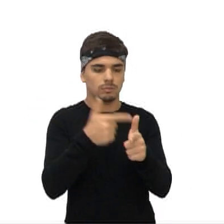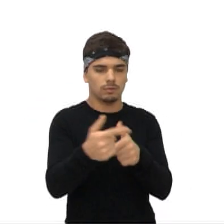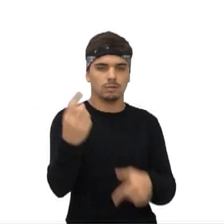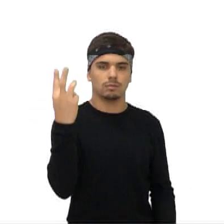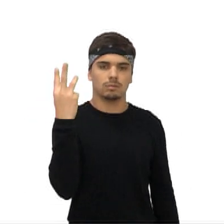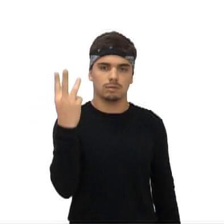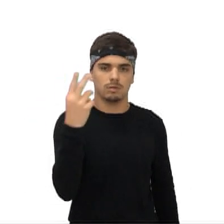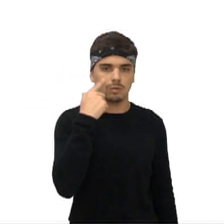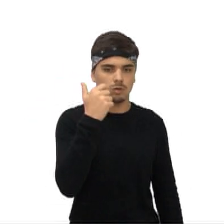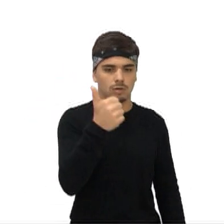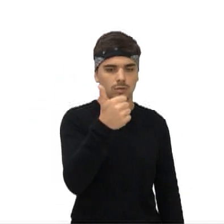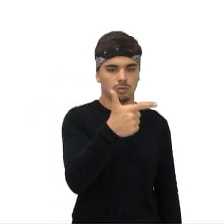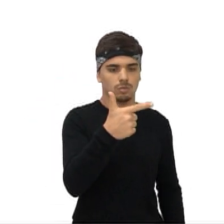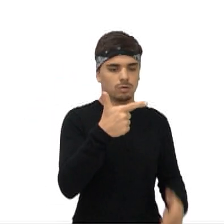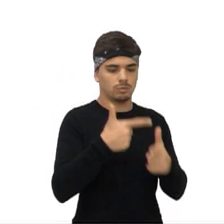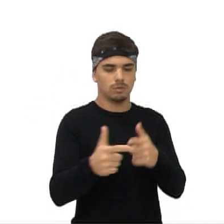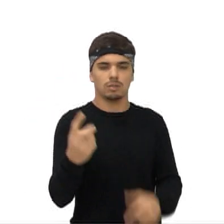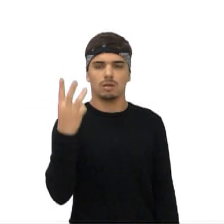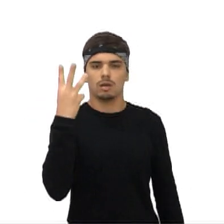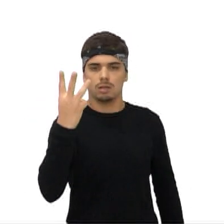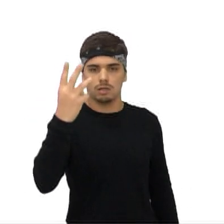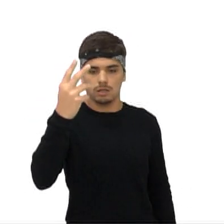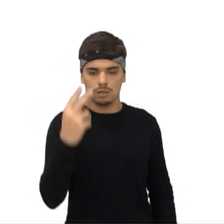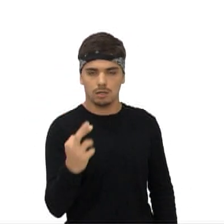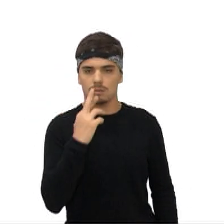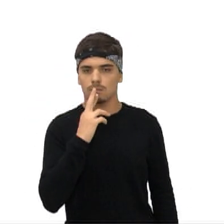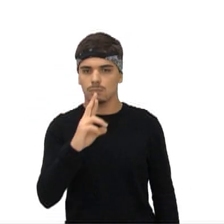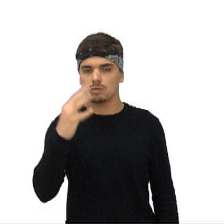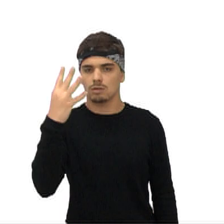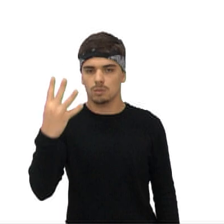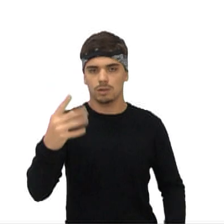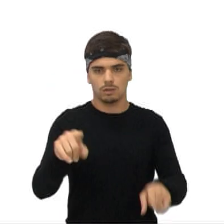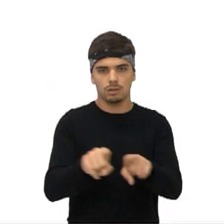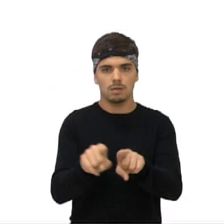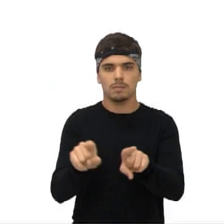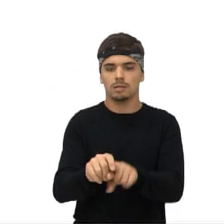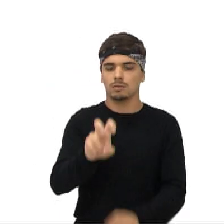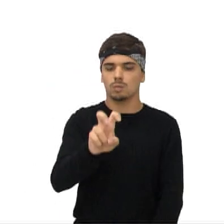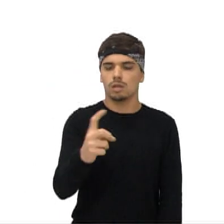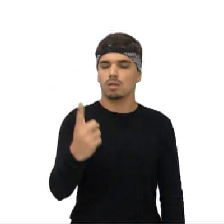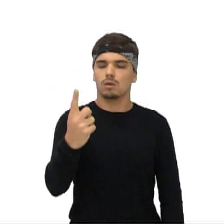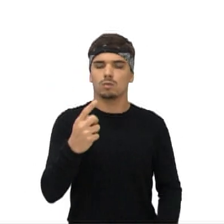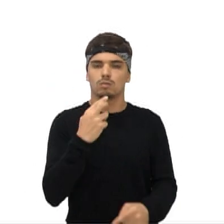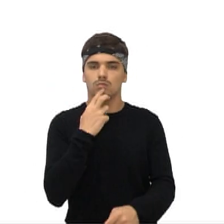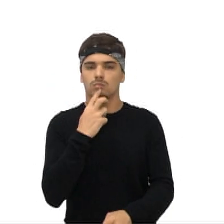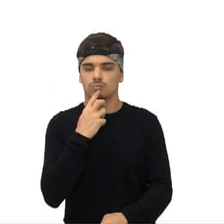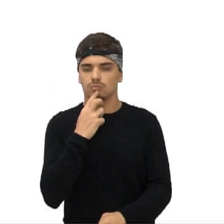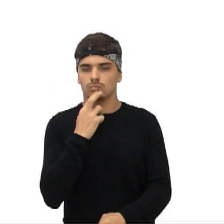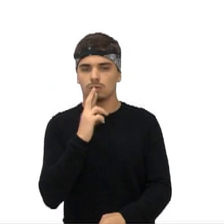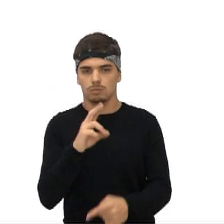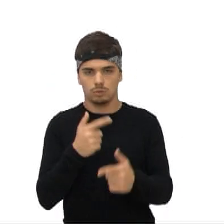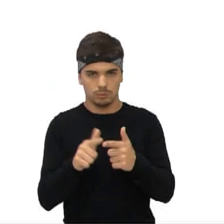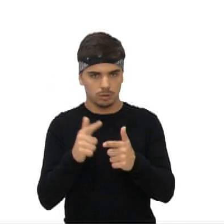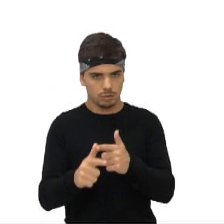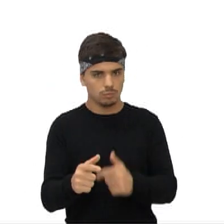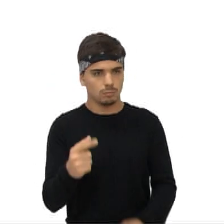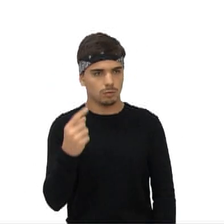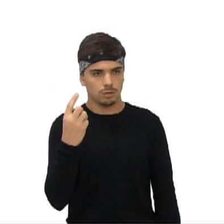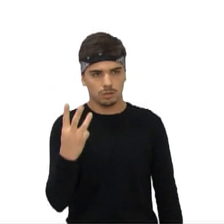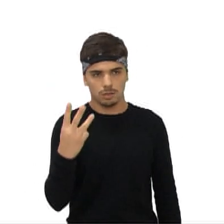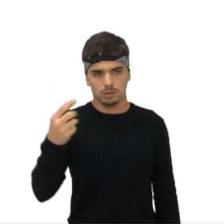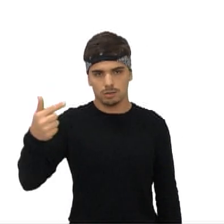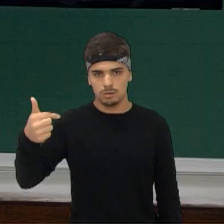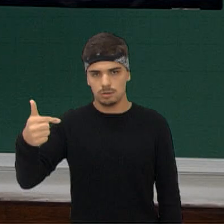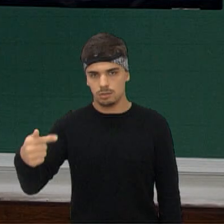Ó. 12 divididos por 3 é 4. E 51 divididos por 3 é 17. Já